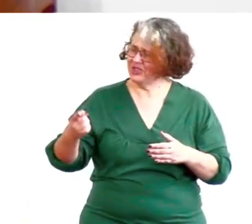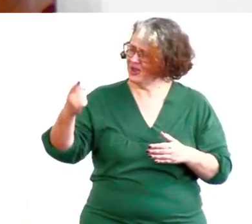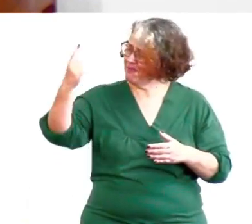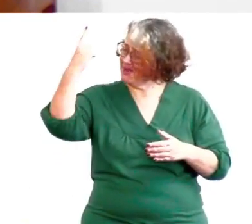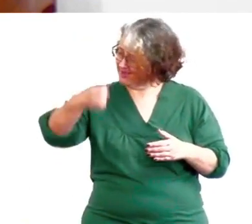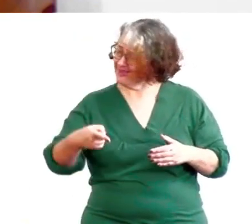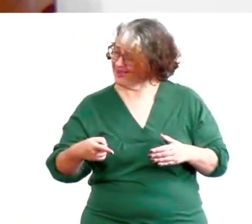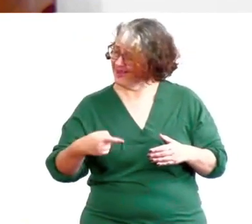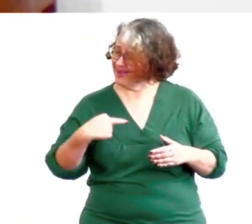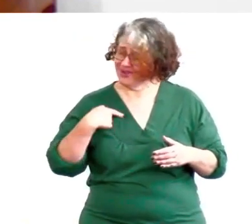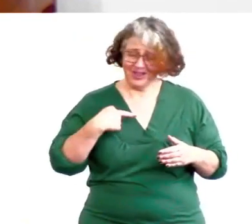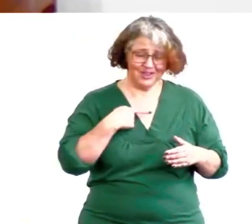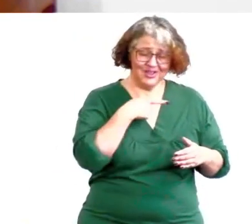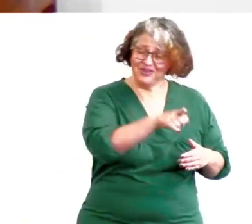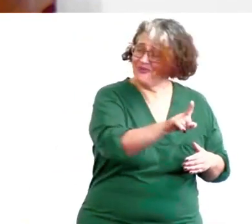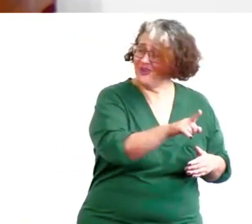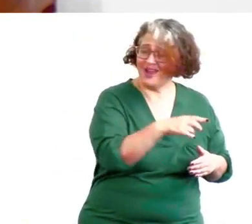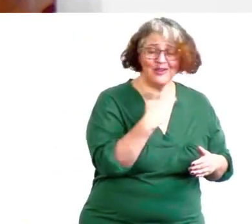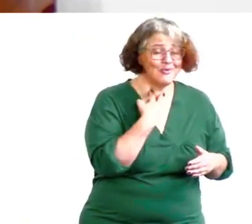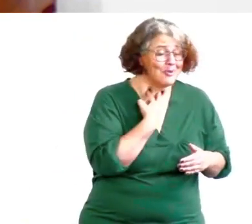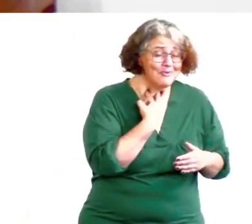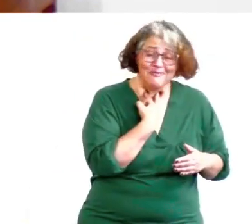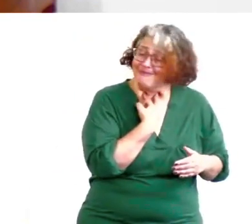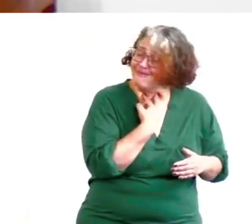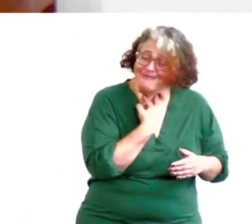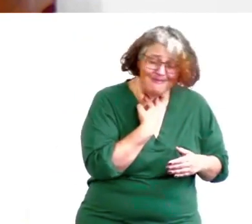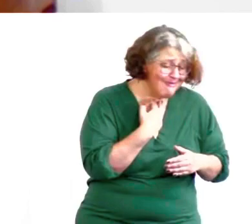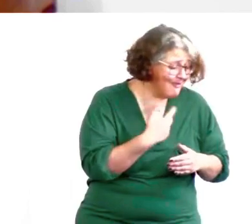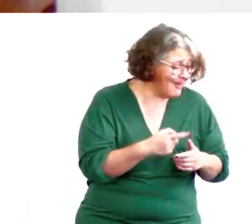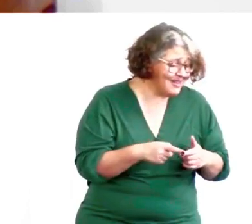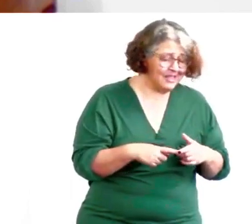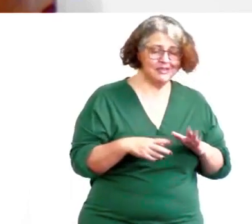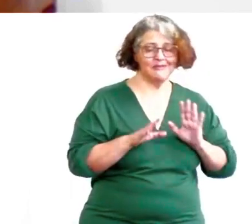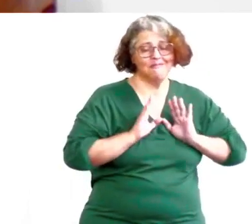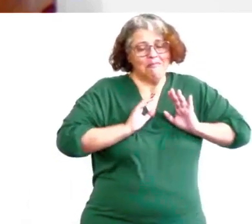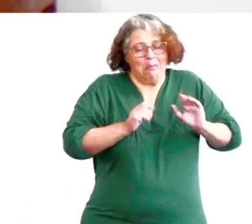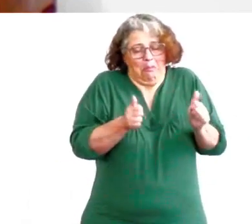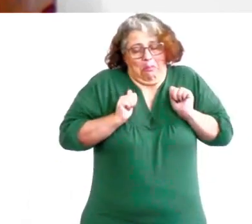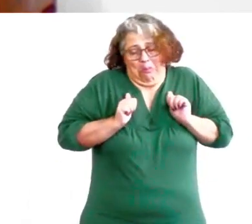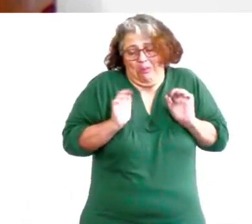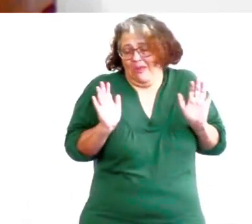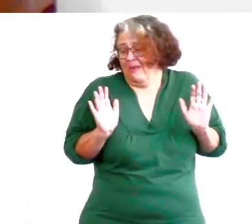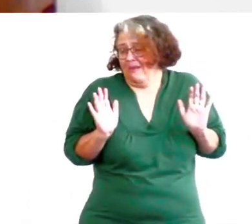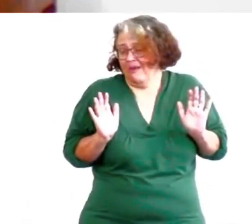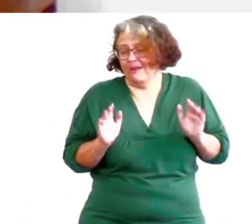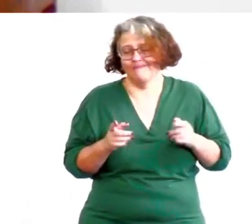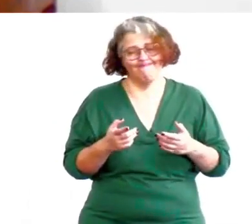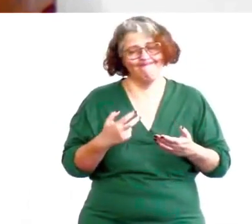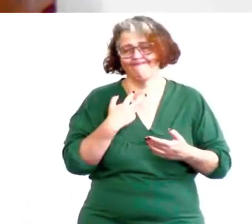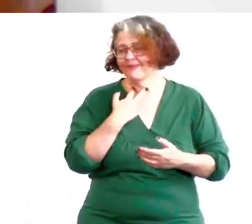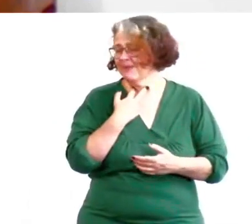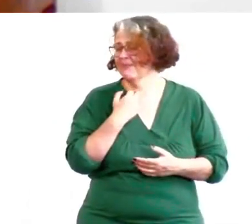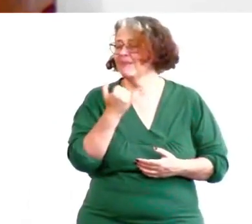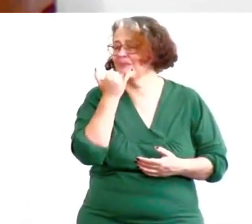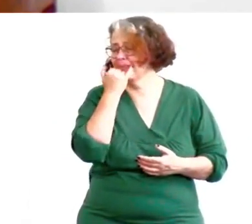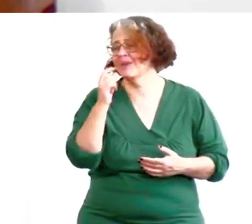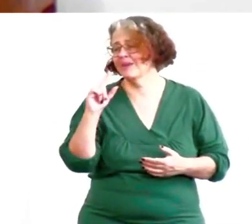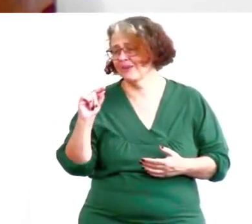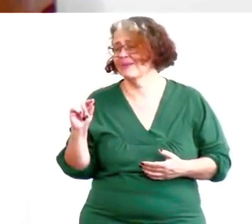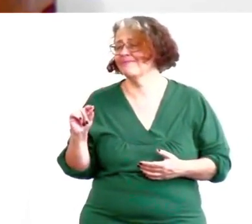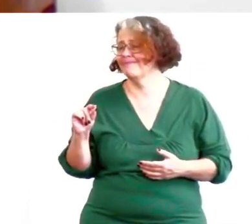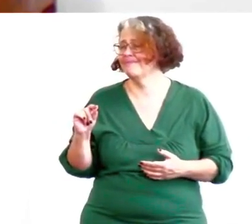obediência. Mas, Senhor, te agradecemos pelo tempo que o Senhor também nos dá. Tempo até mesmo para nos